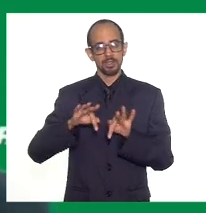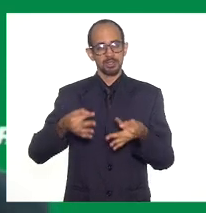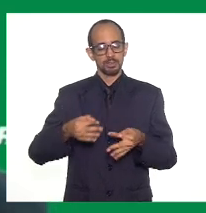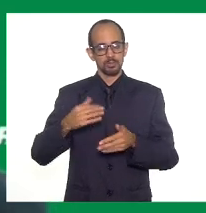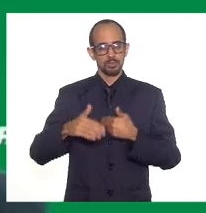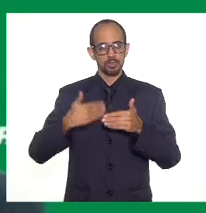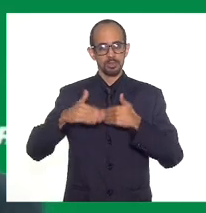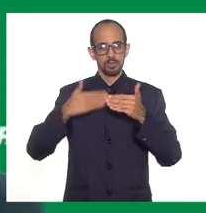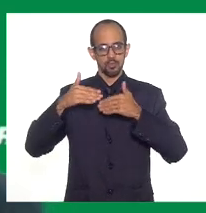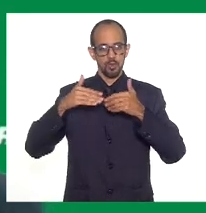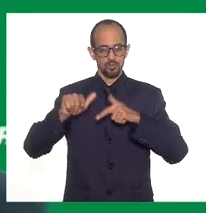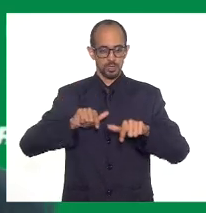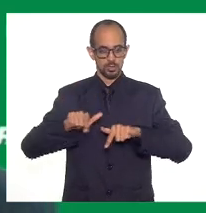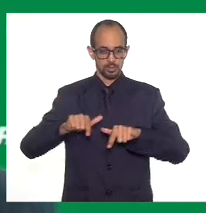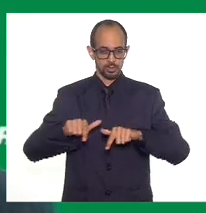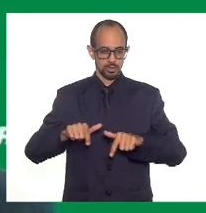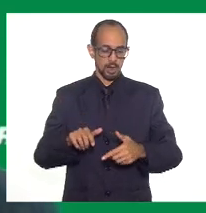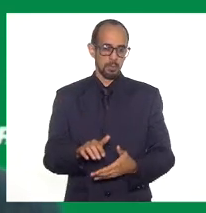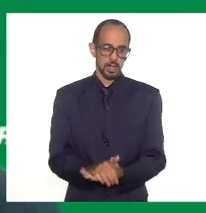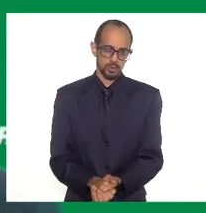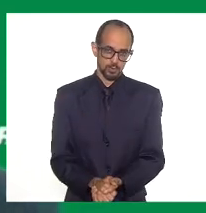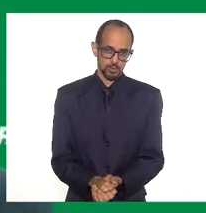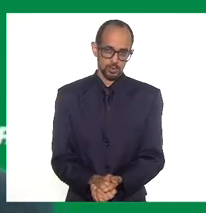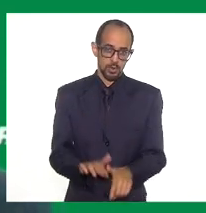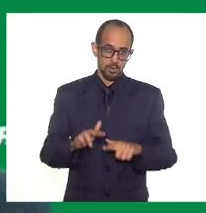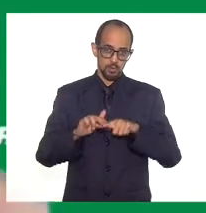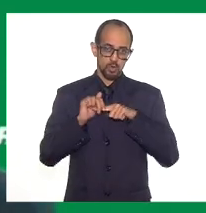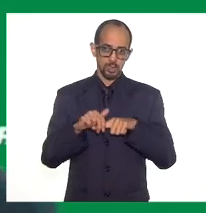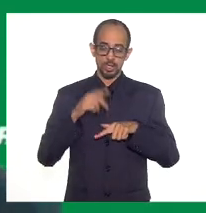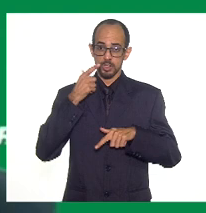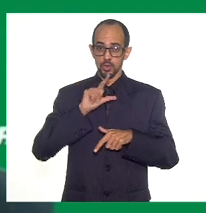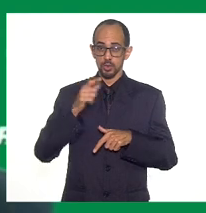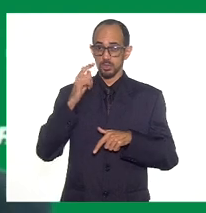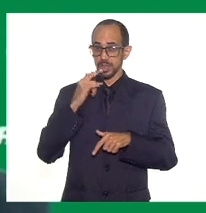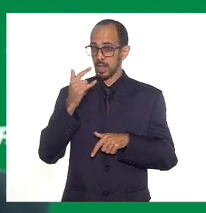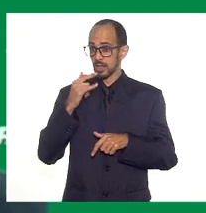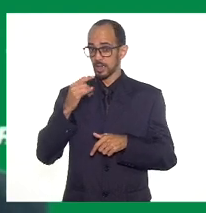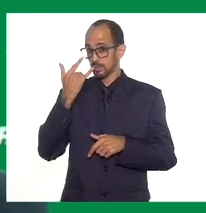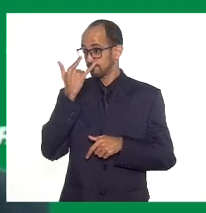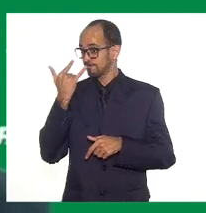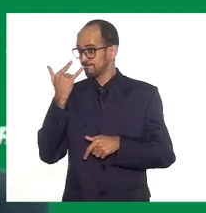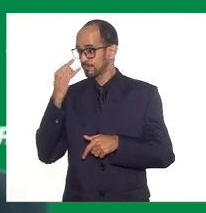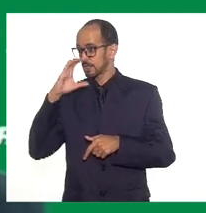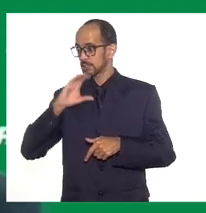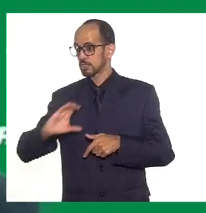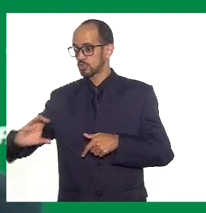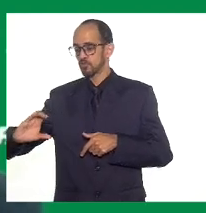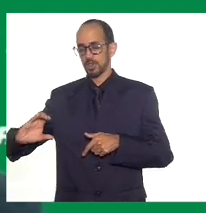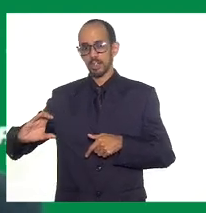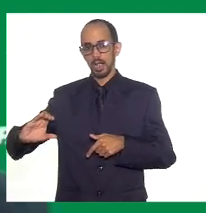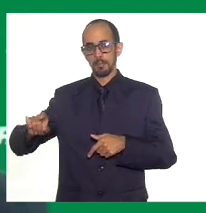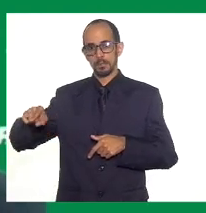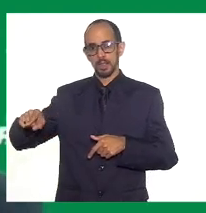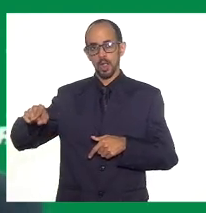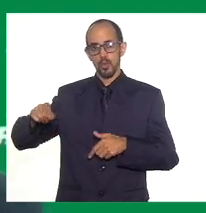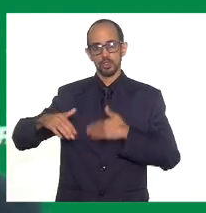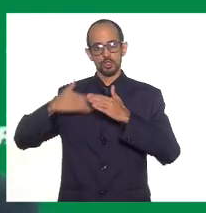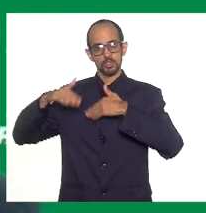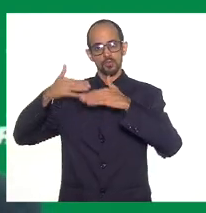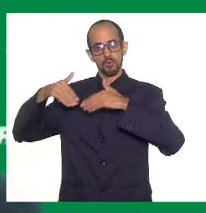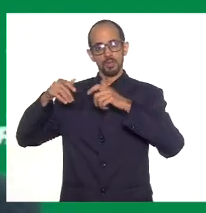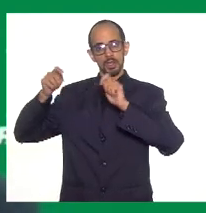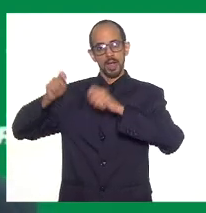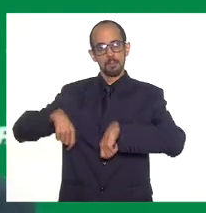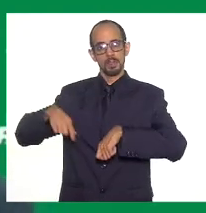desenvolvimento dessa produção. E com isso eles atraem capital em tecnologia, geram desenvolvimento e recursos,